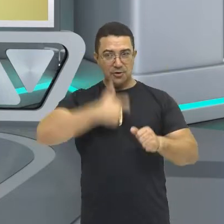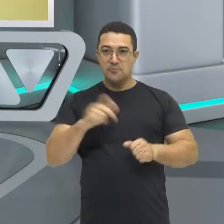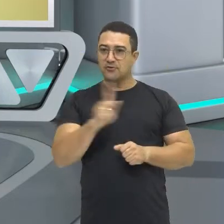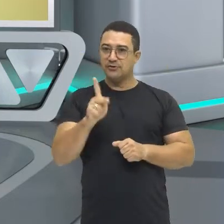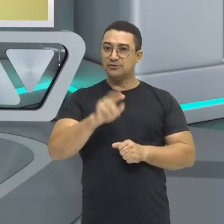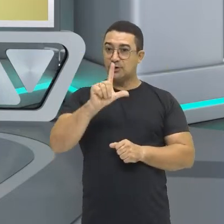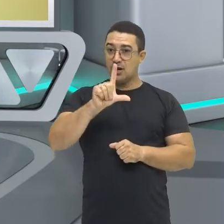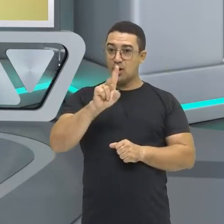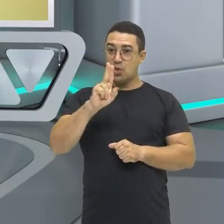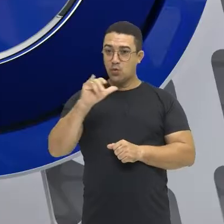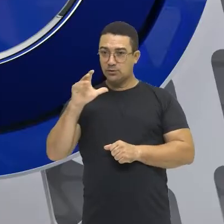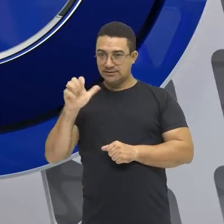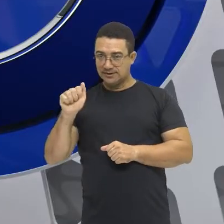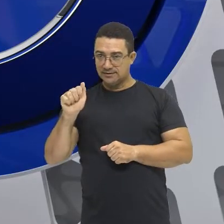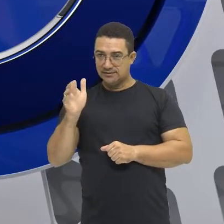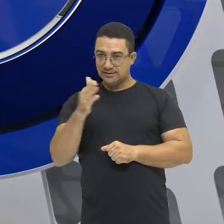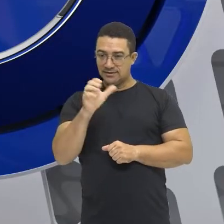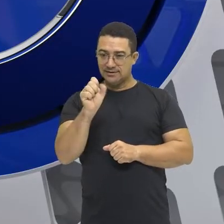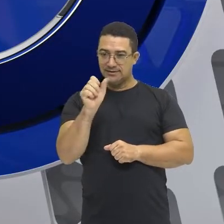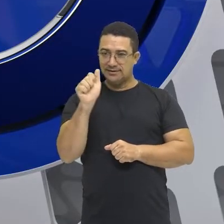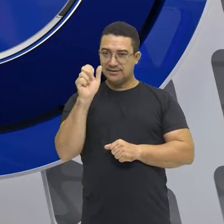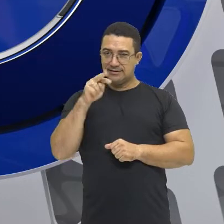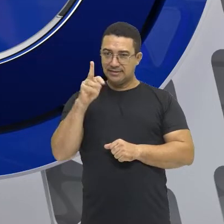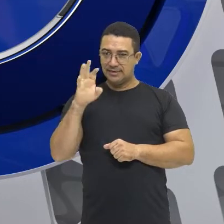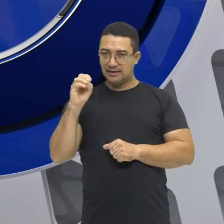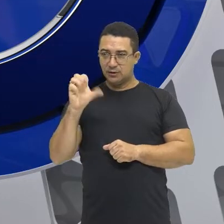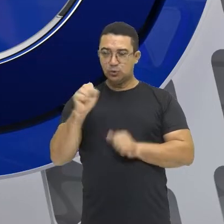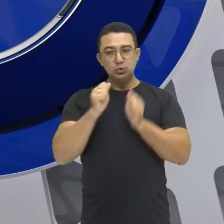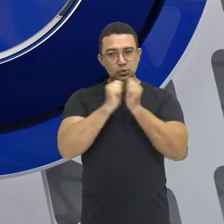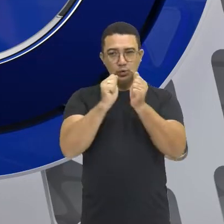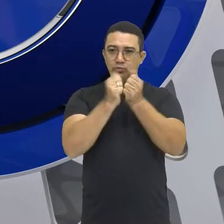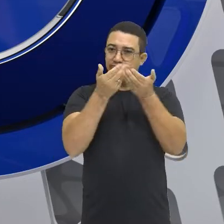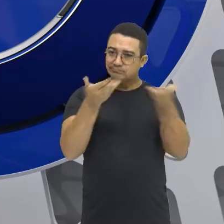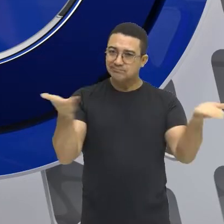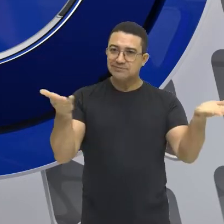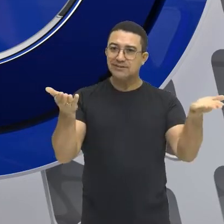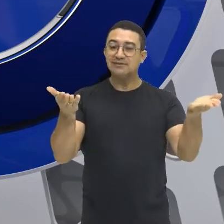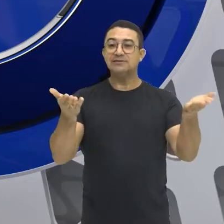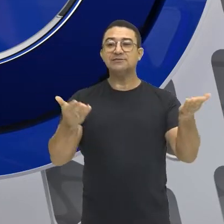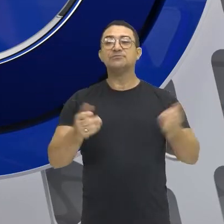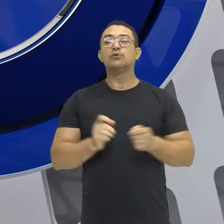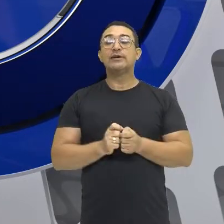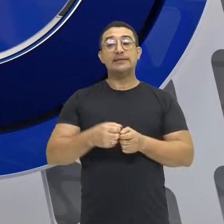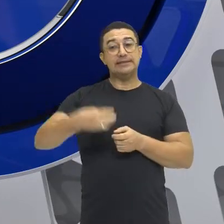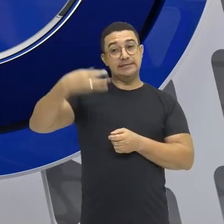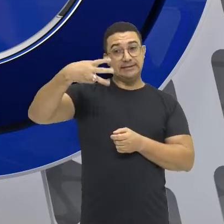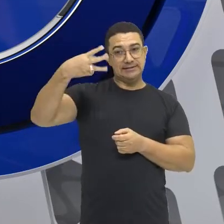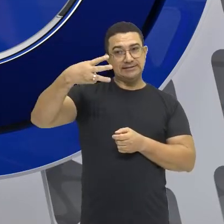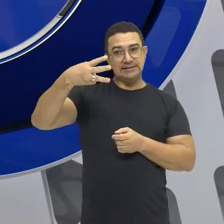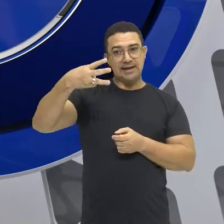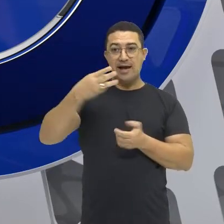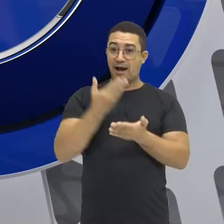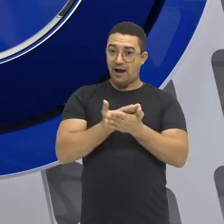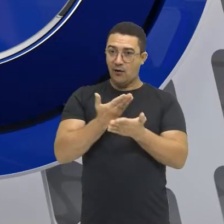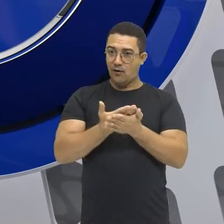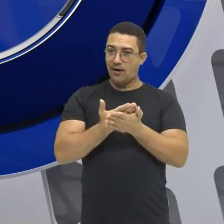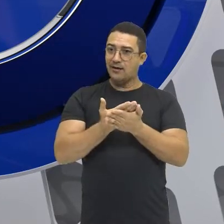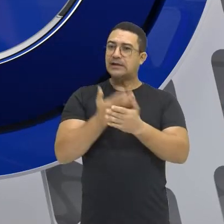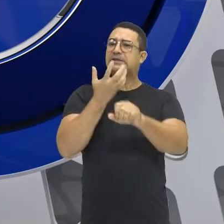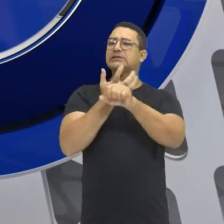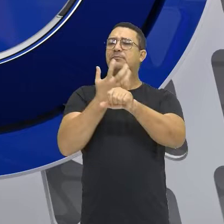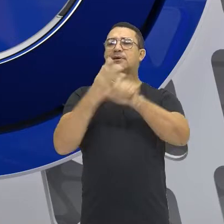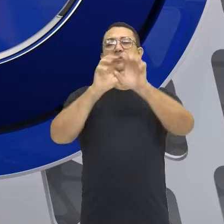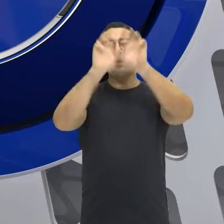Lúcia Santos, e vou estar com vocês aqui nesse momento da nossa terceira aula de arte, falando um pouquinho